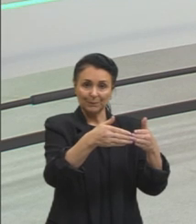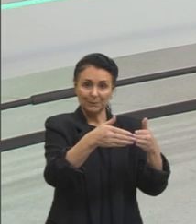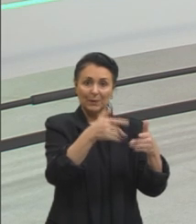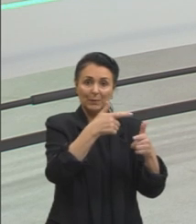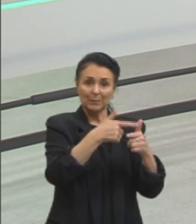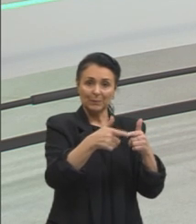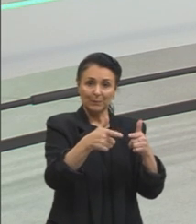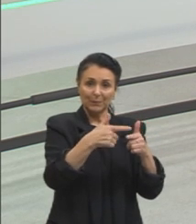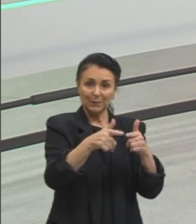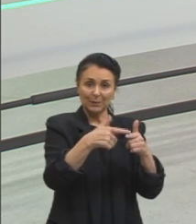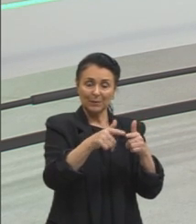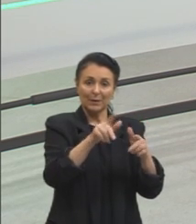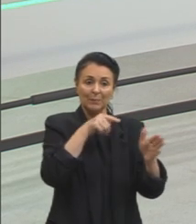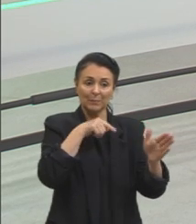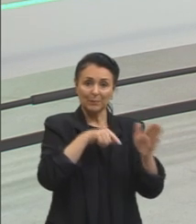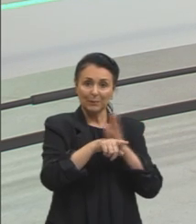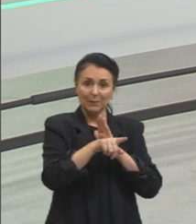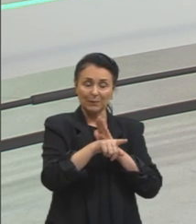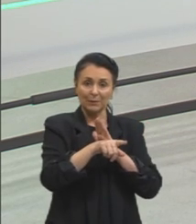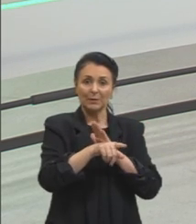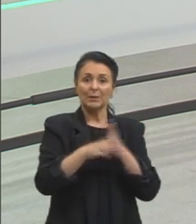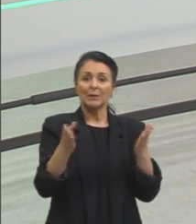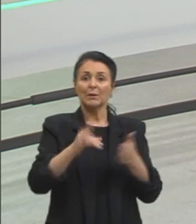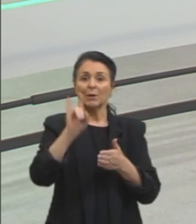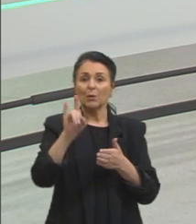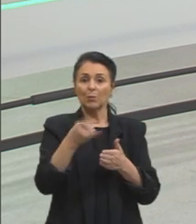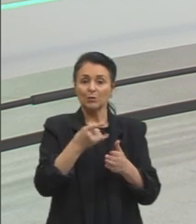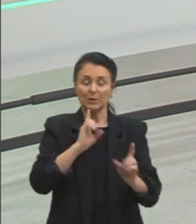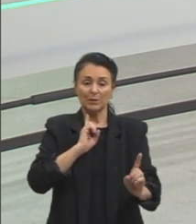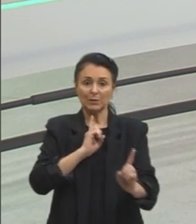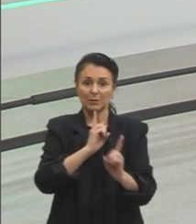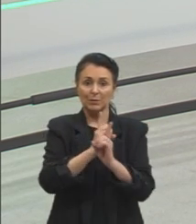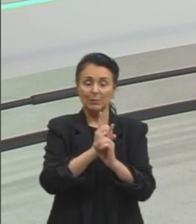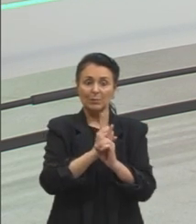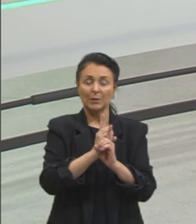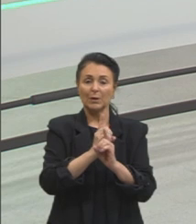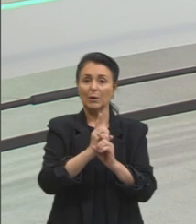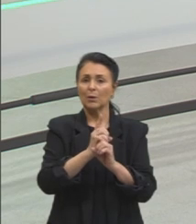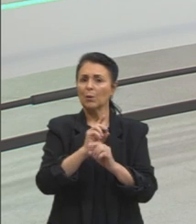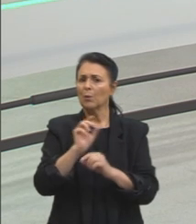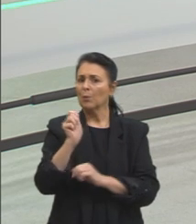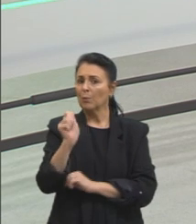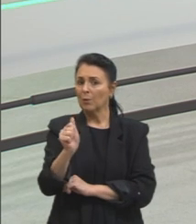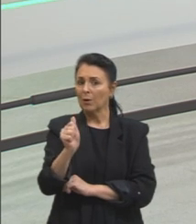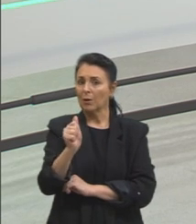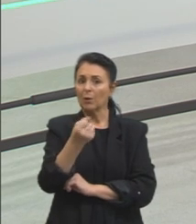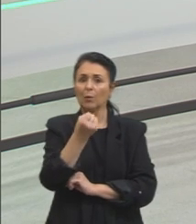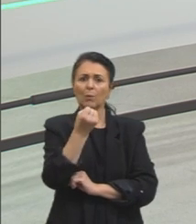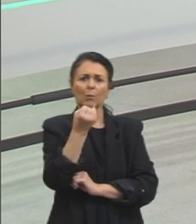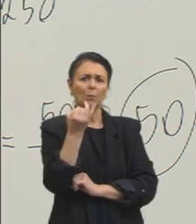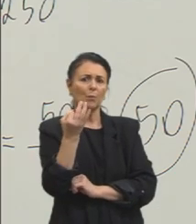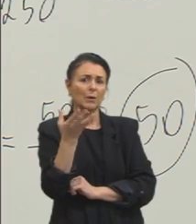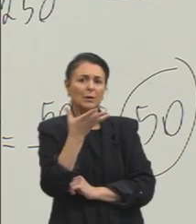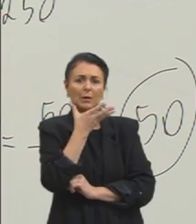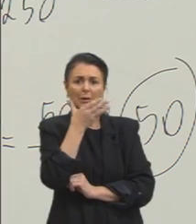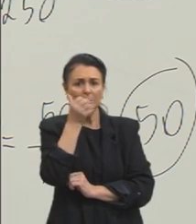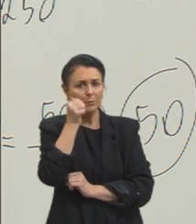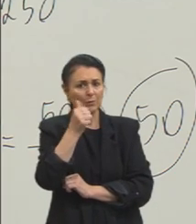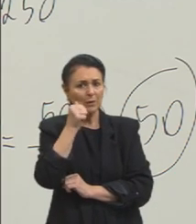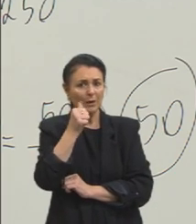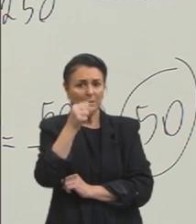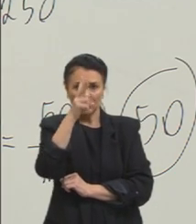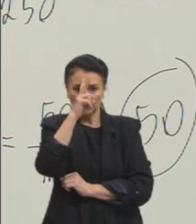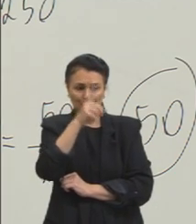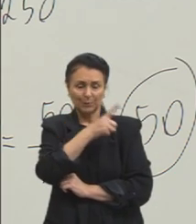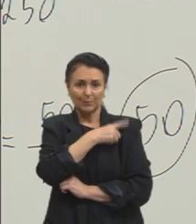e Aqui nós temos a última etapa então descobrir qual o valor de ar ou seja quantas mulheres estão matriculadas